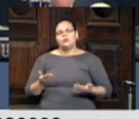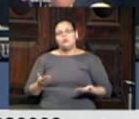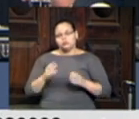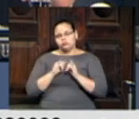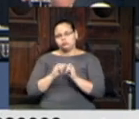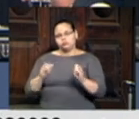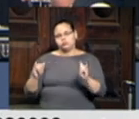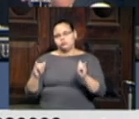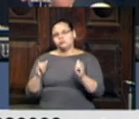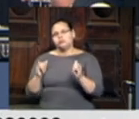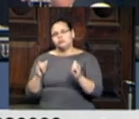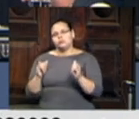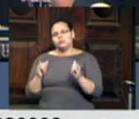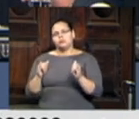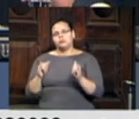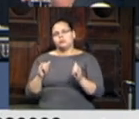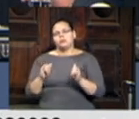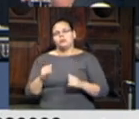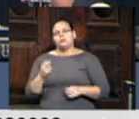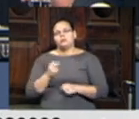Anuncio. Requerimento número